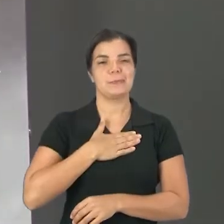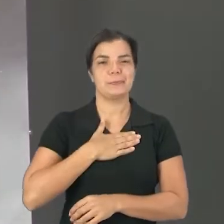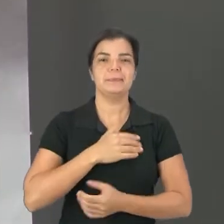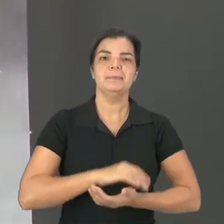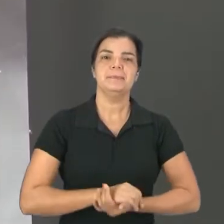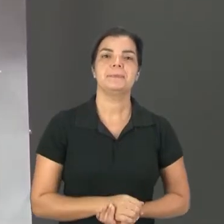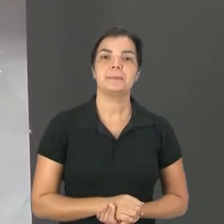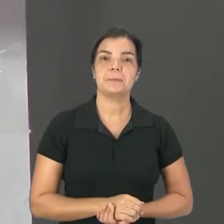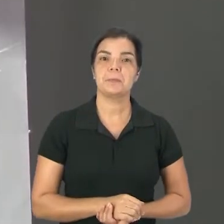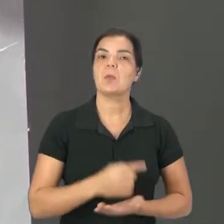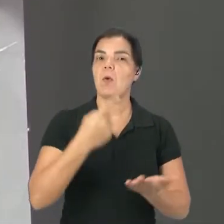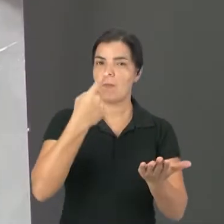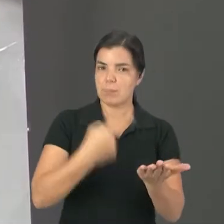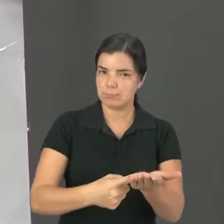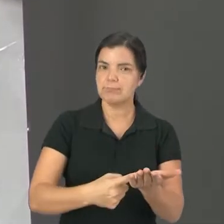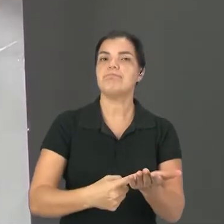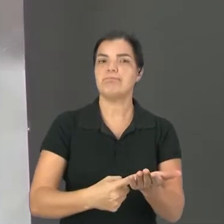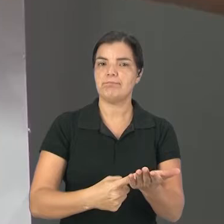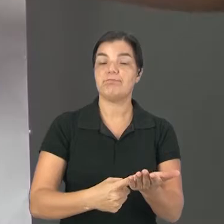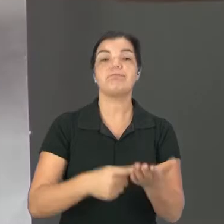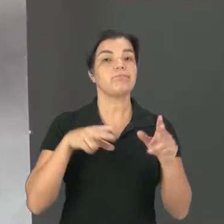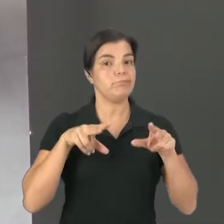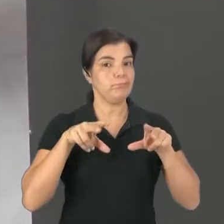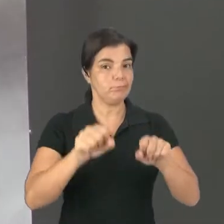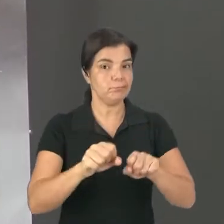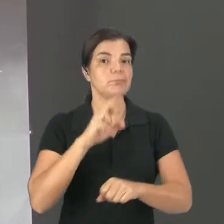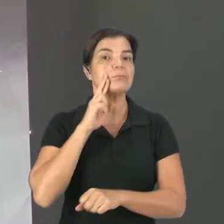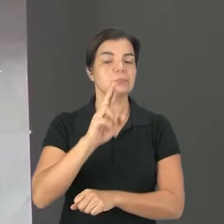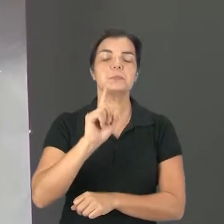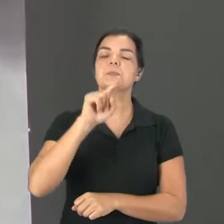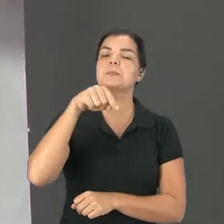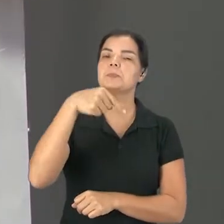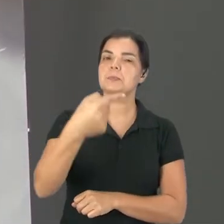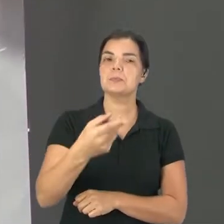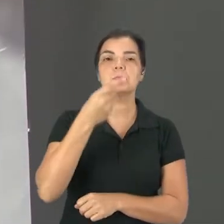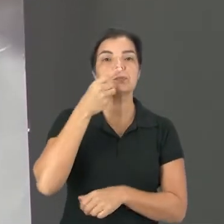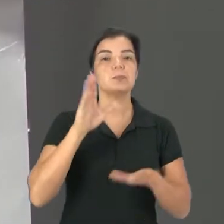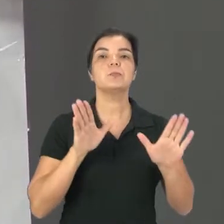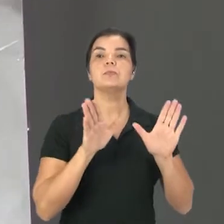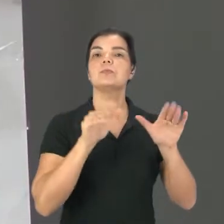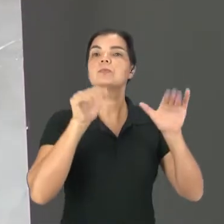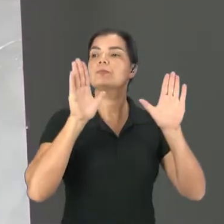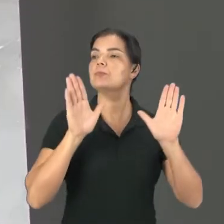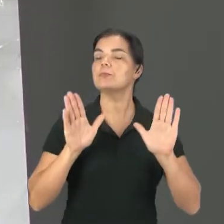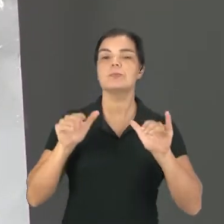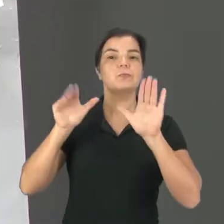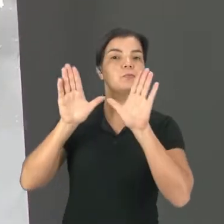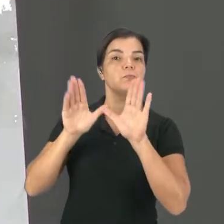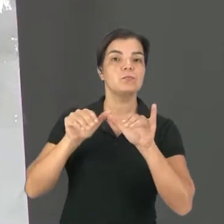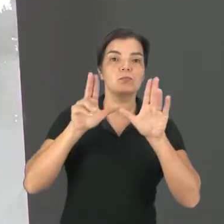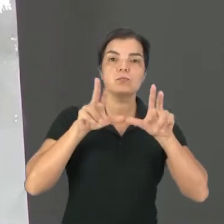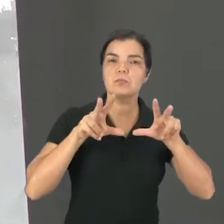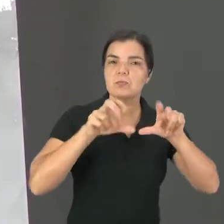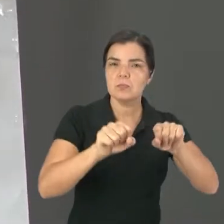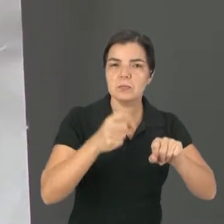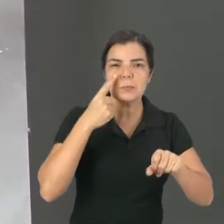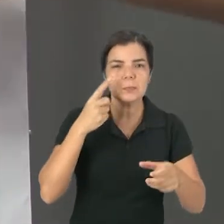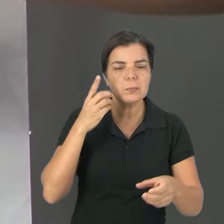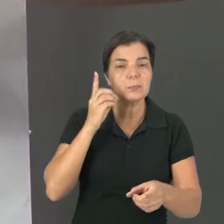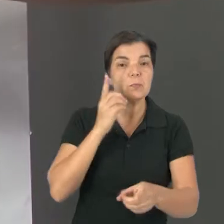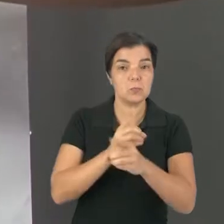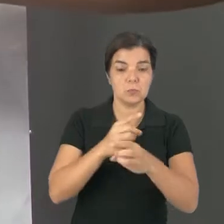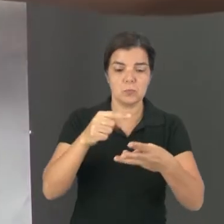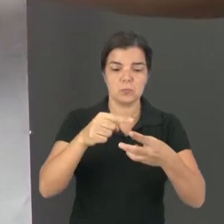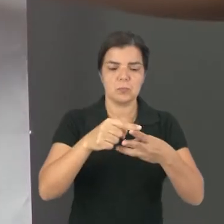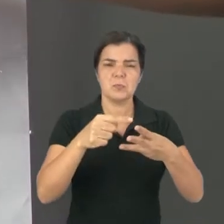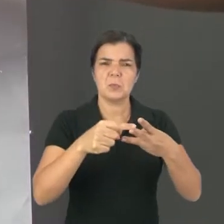meus. Está feito, concluiu a águia. Dias depois, andando à caça, a águia encontrou um ninho com